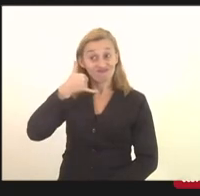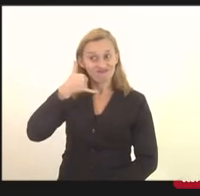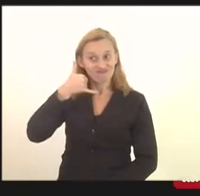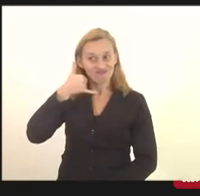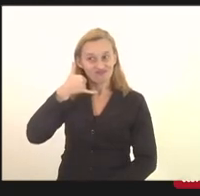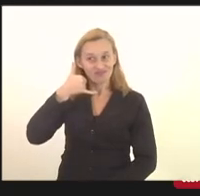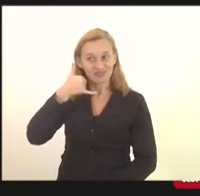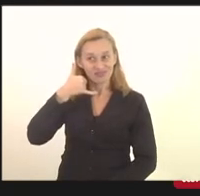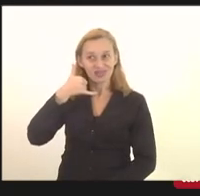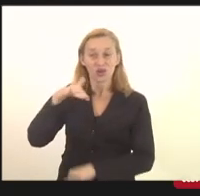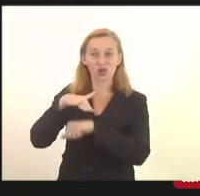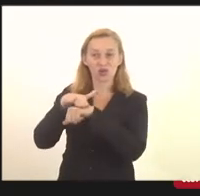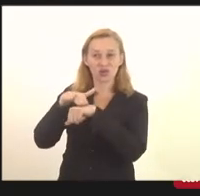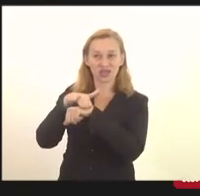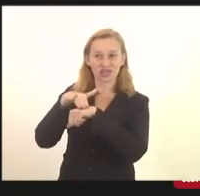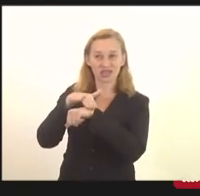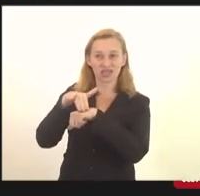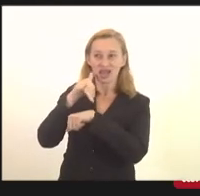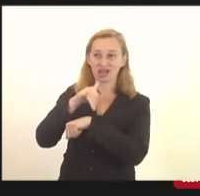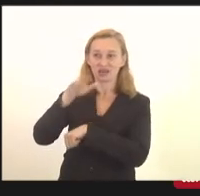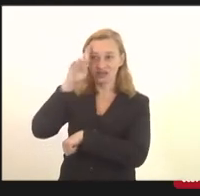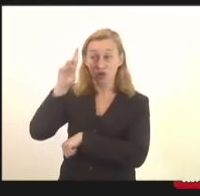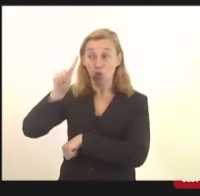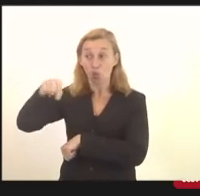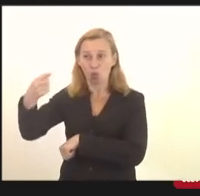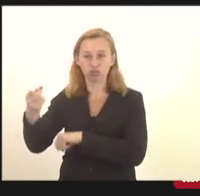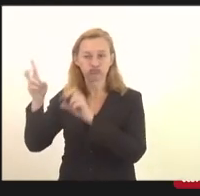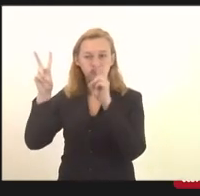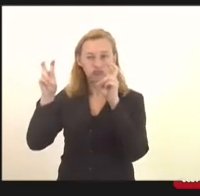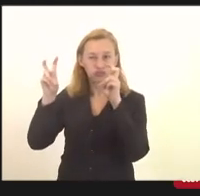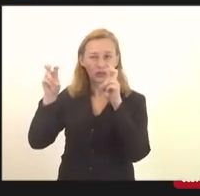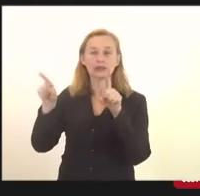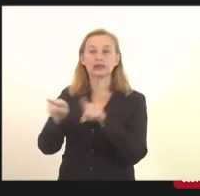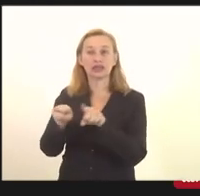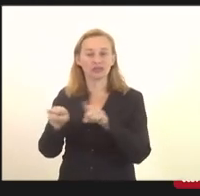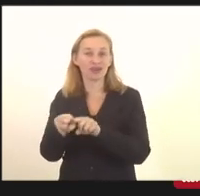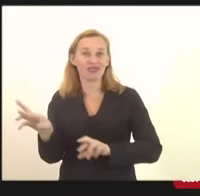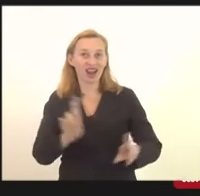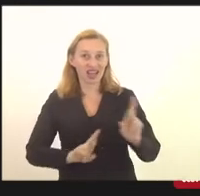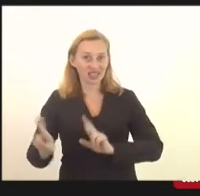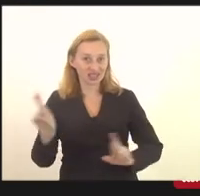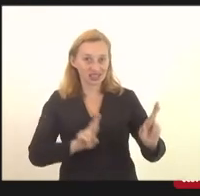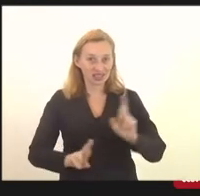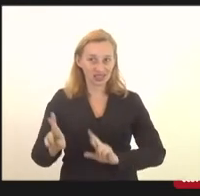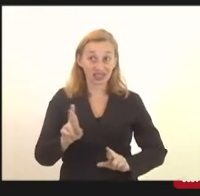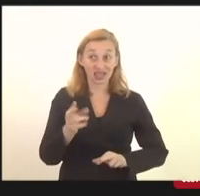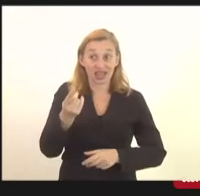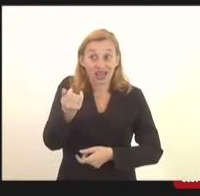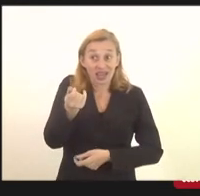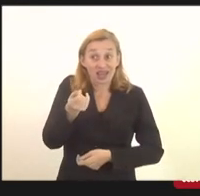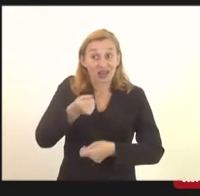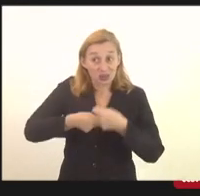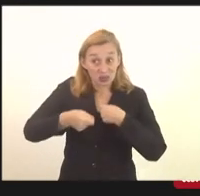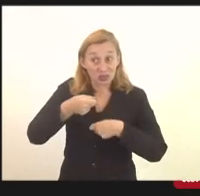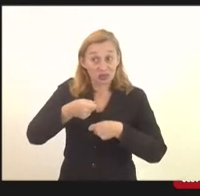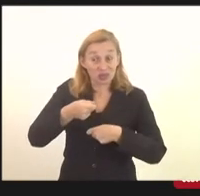preciso conversar consigo um outro tema também relacionado à nossa economia, por